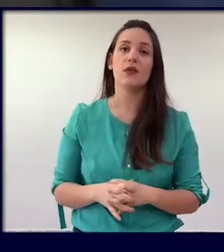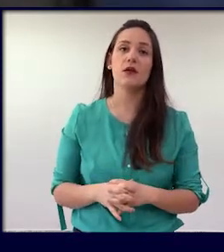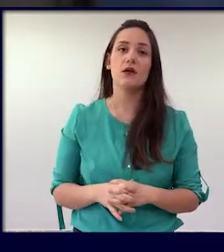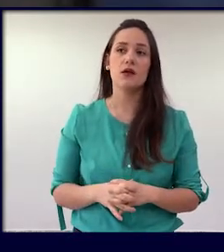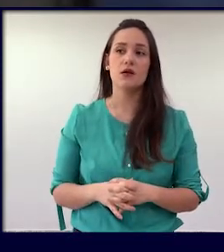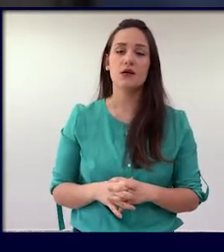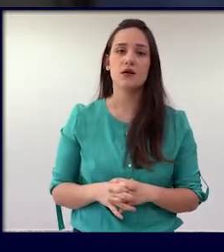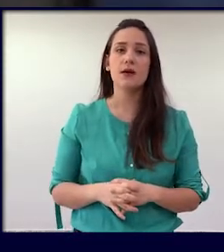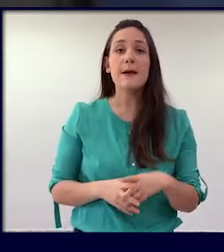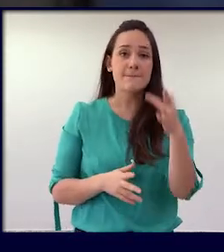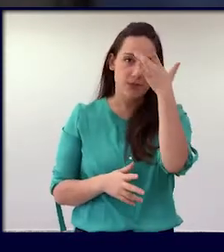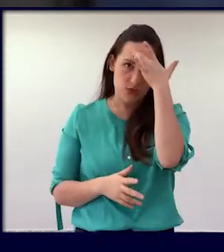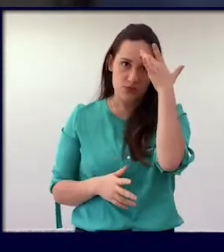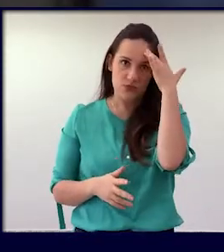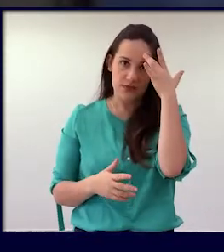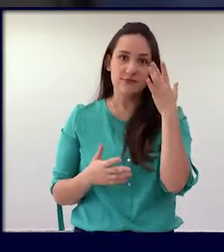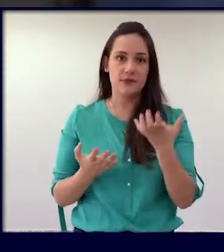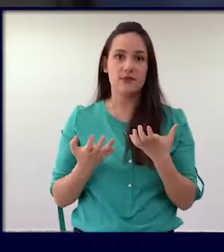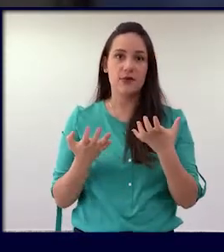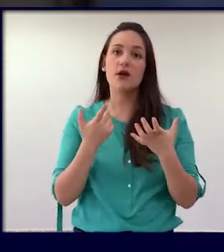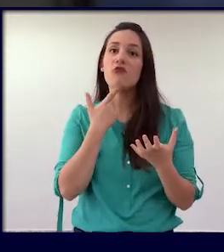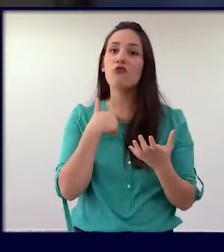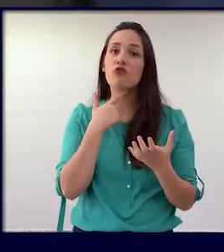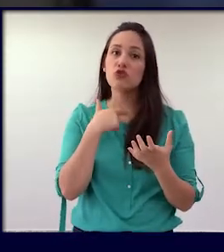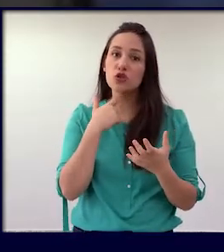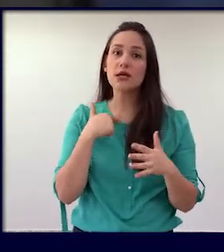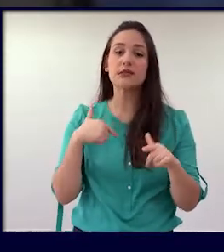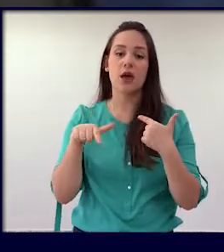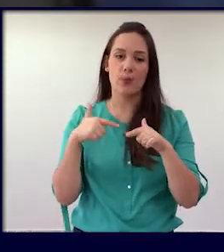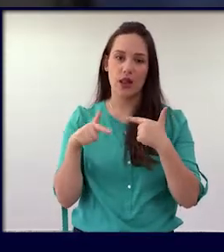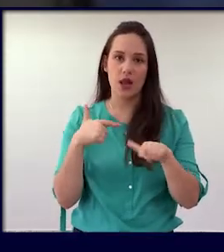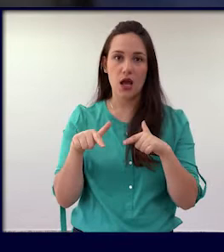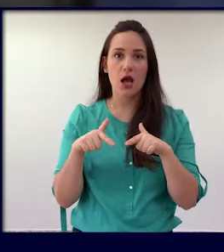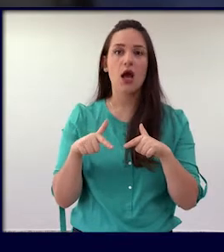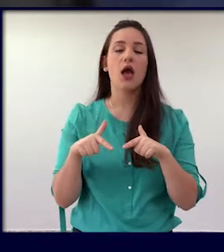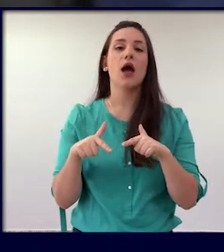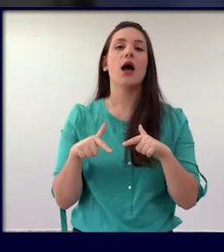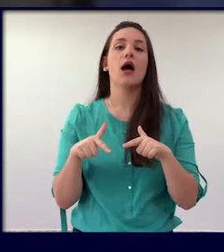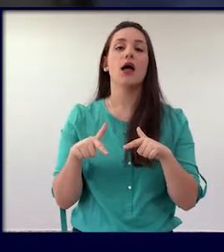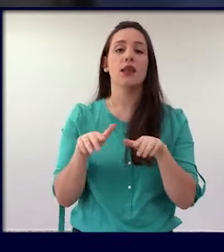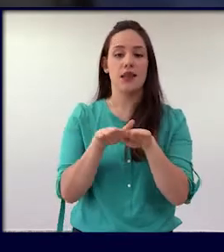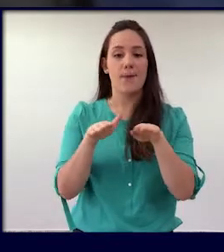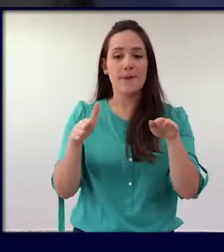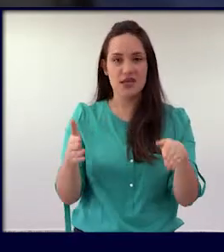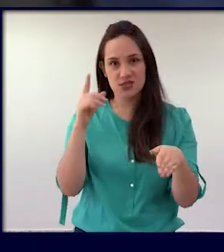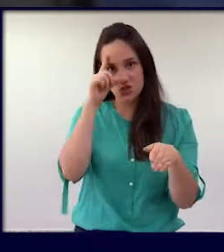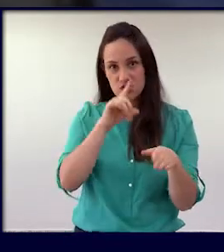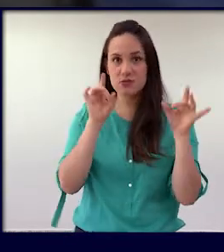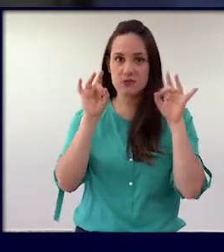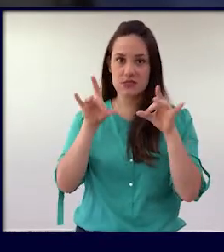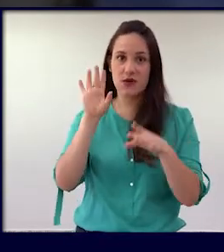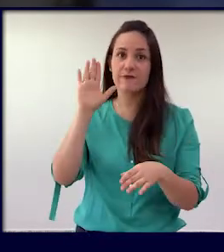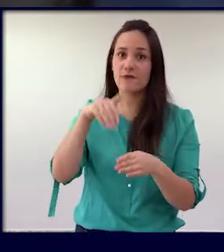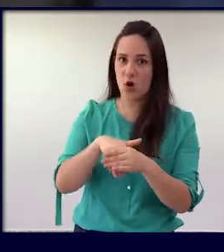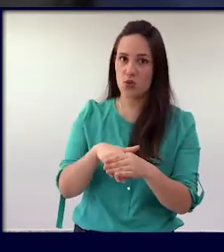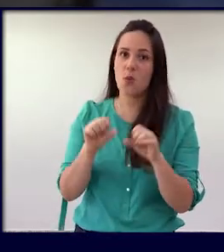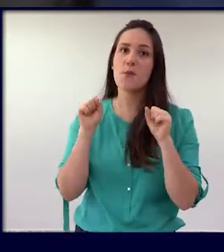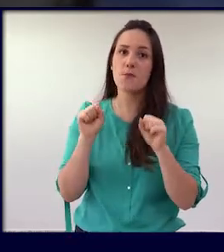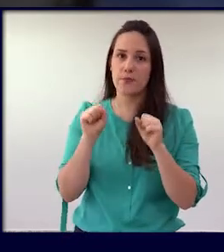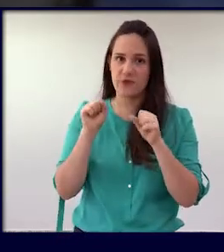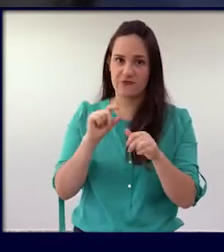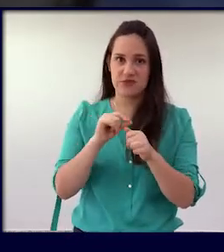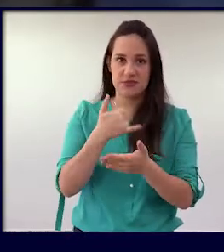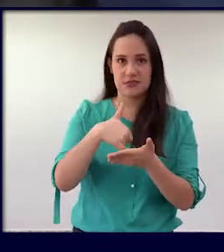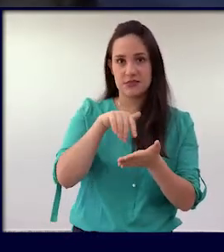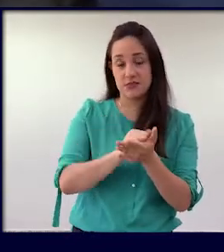Alex, as pessoas que desejam ser mesários, os eleitores que querem trabalhar no dia da eleição,